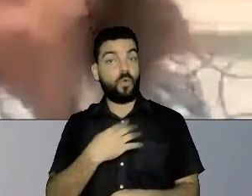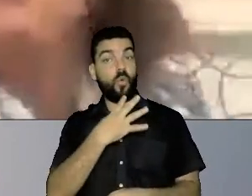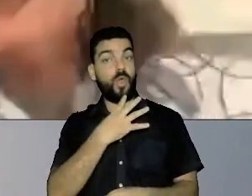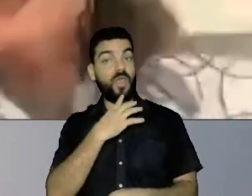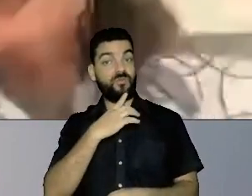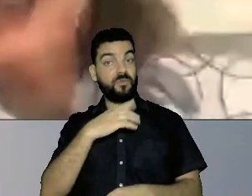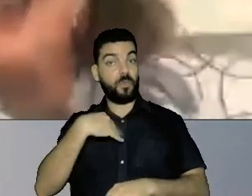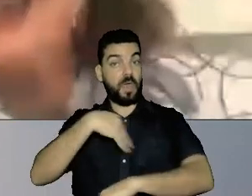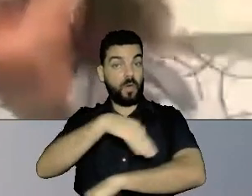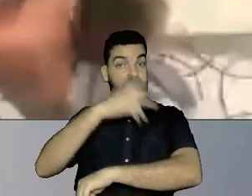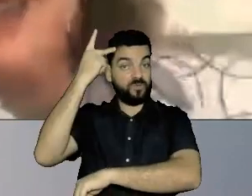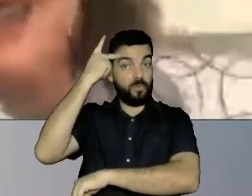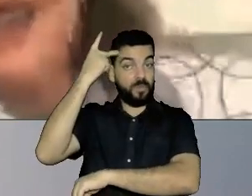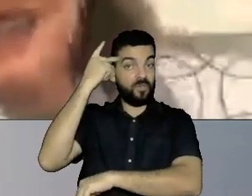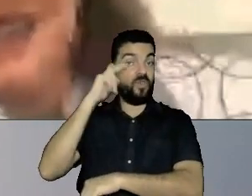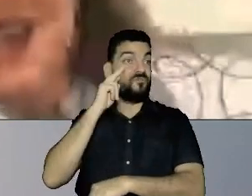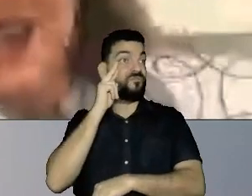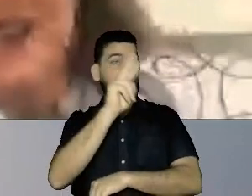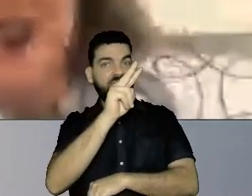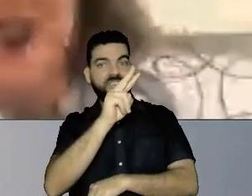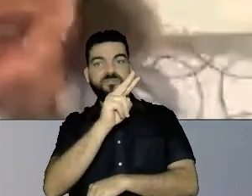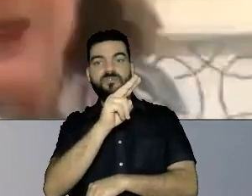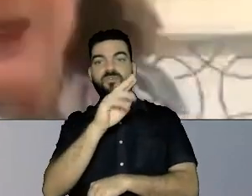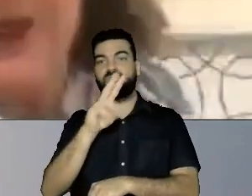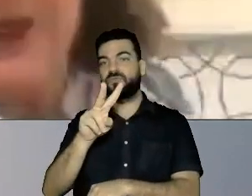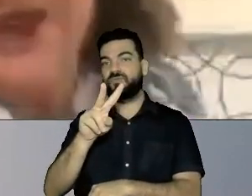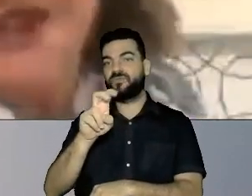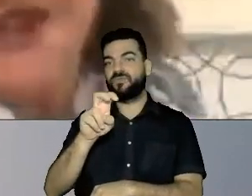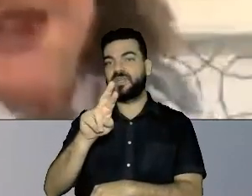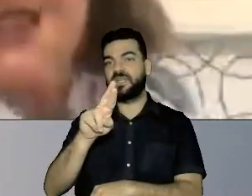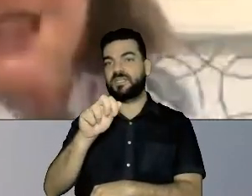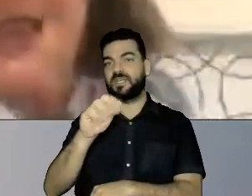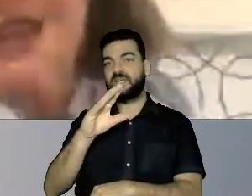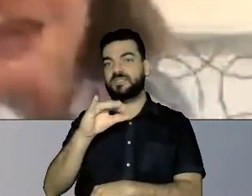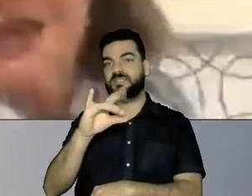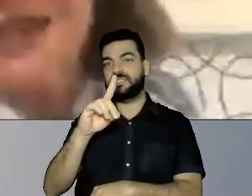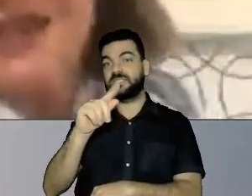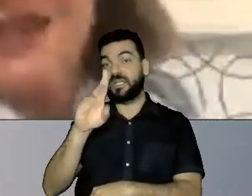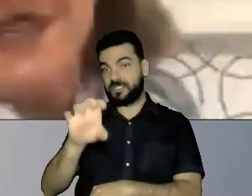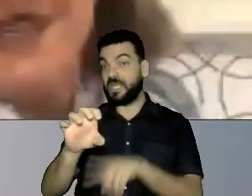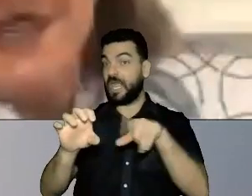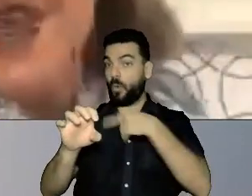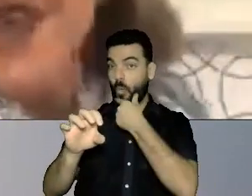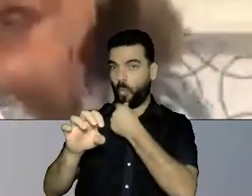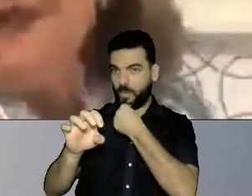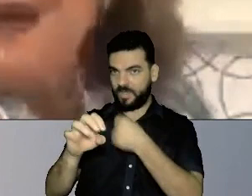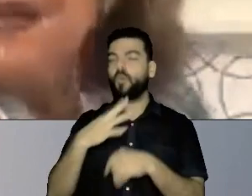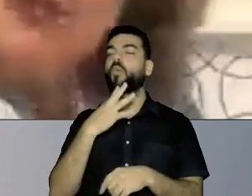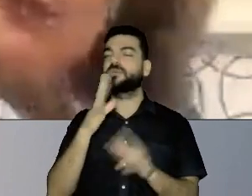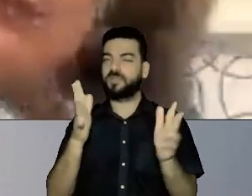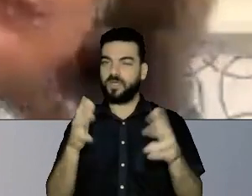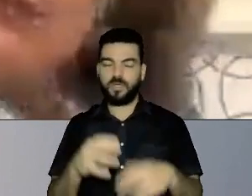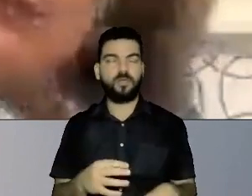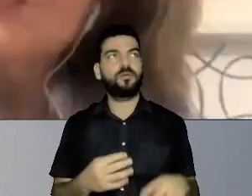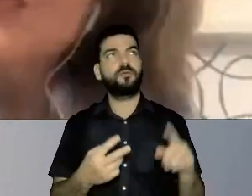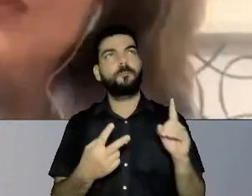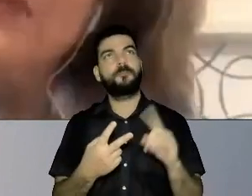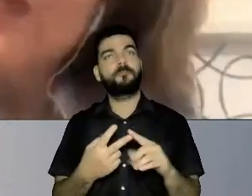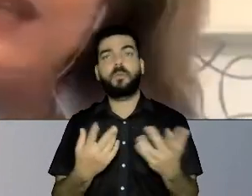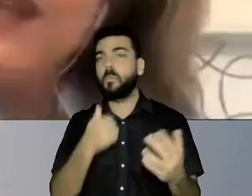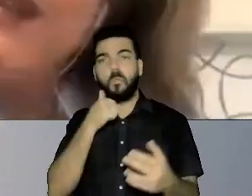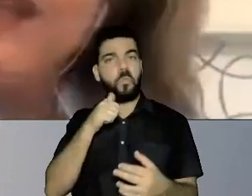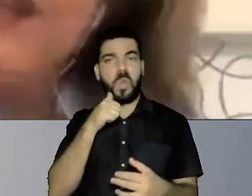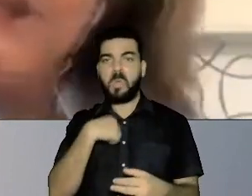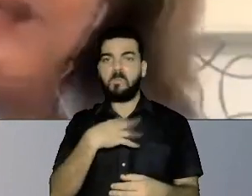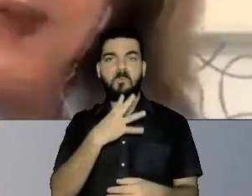vejo o Veracidade, eu sei que é um grafiteiro homem, já o conheci, mas eu